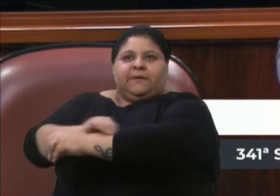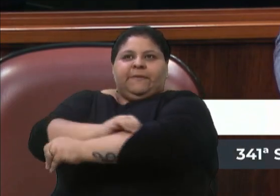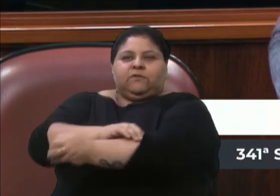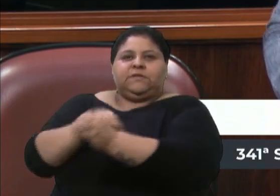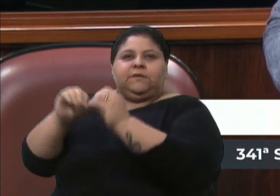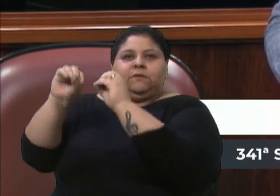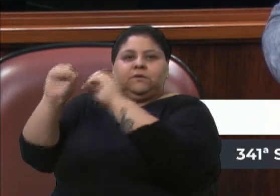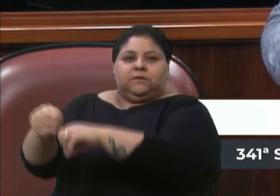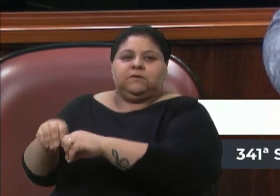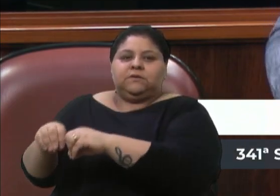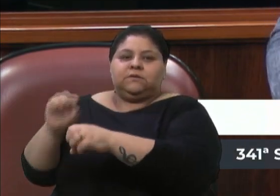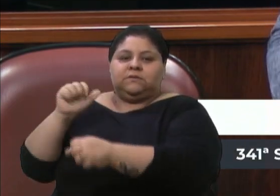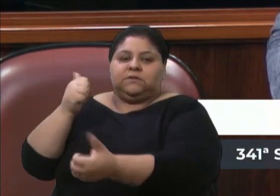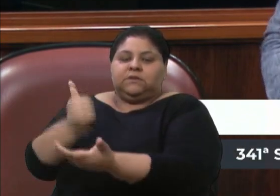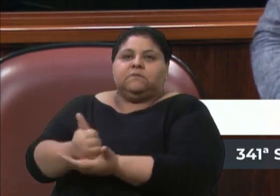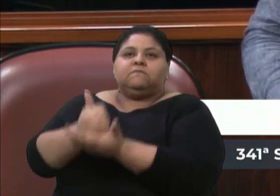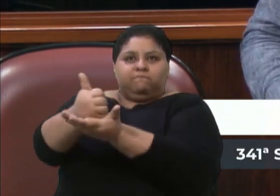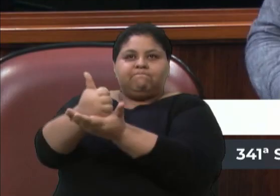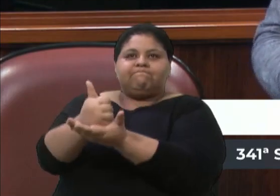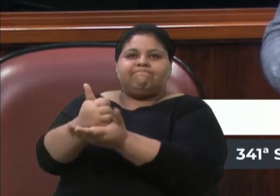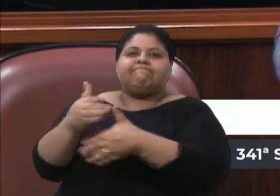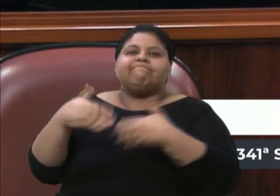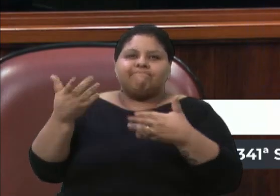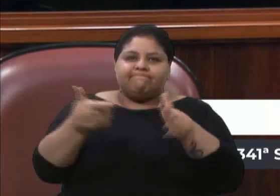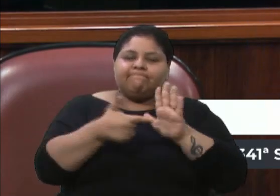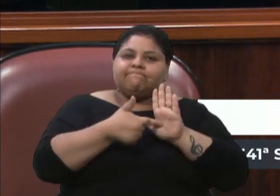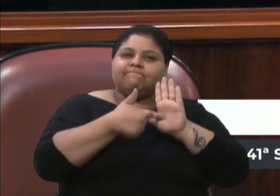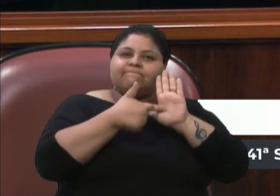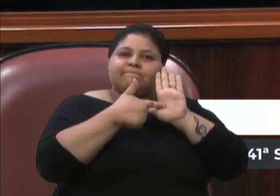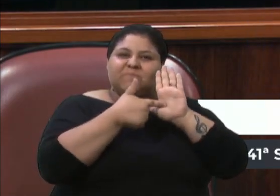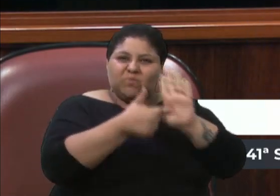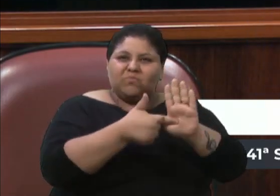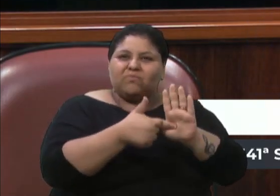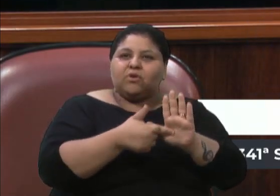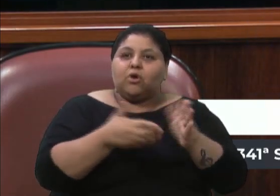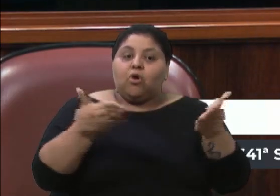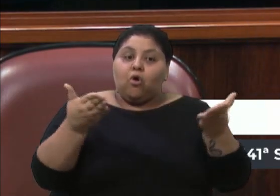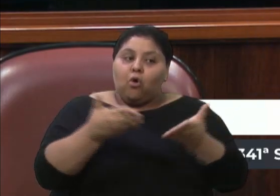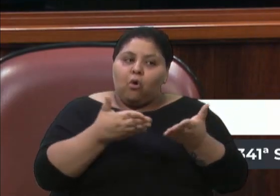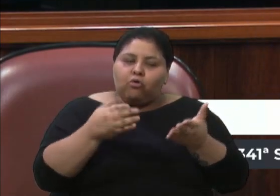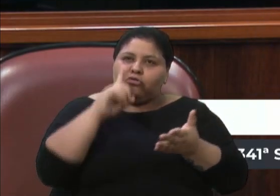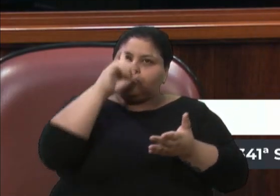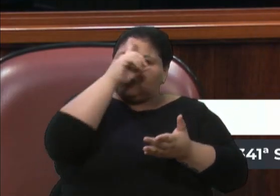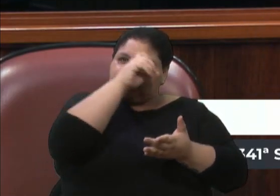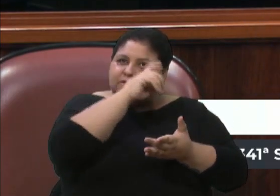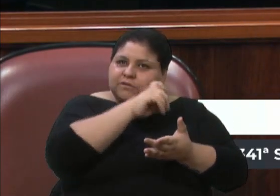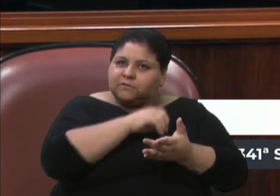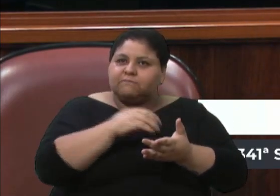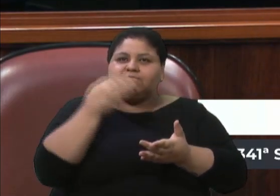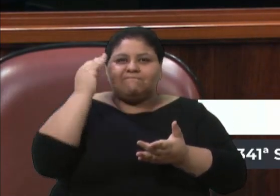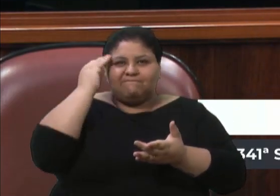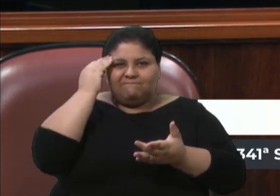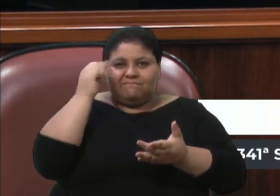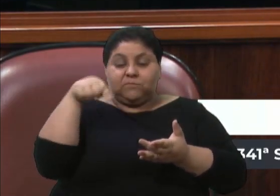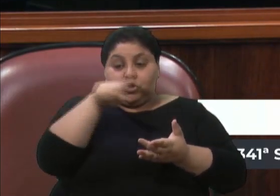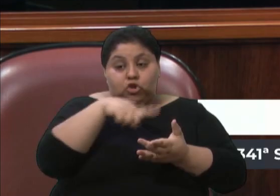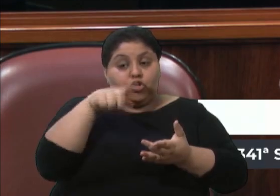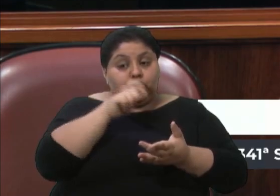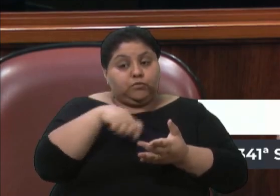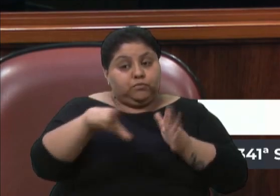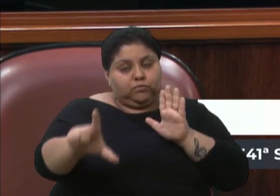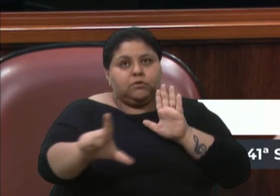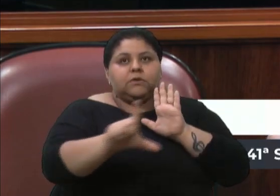Então, isso demonstra como nós estamos a léguas de distância e que nós precisamos de legislação, que a legislação